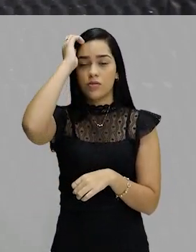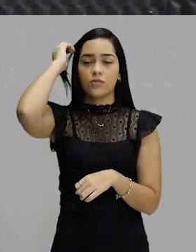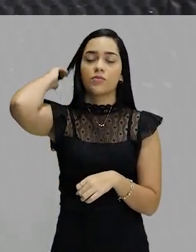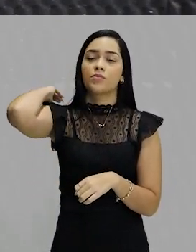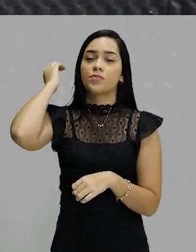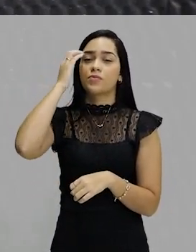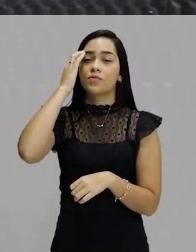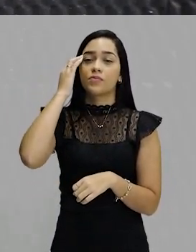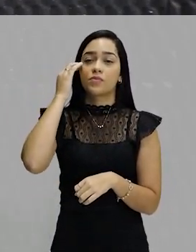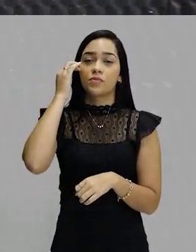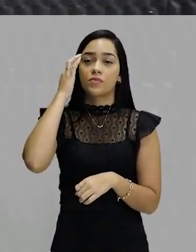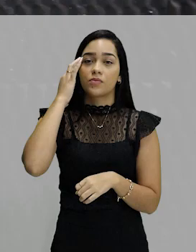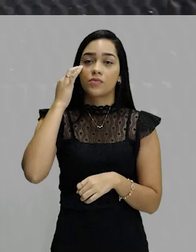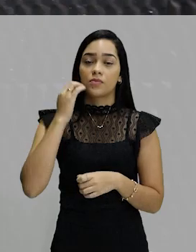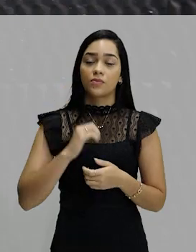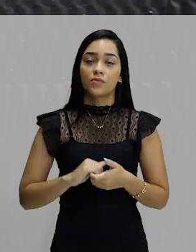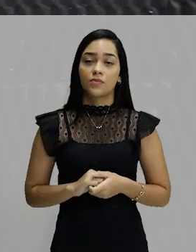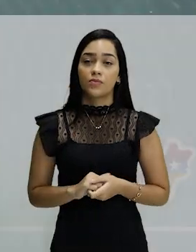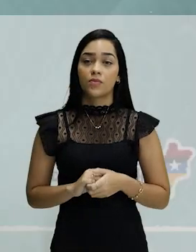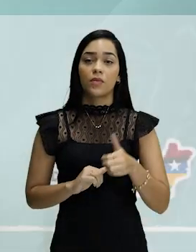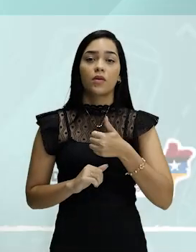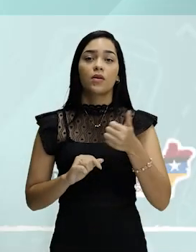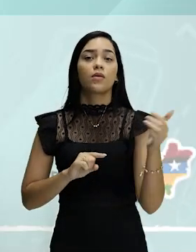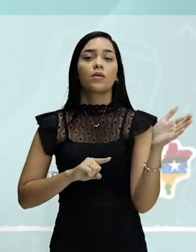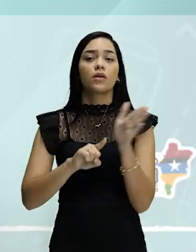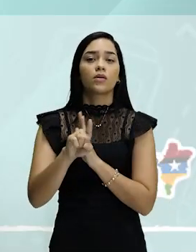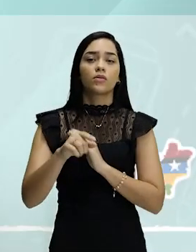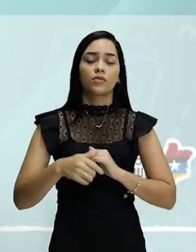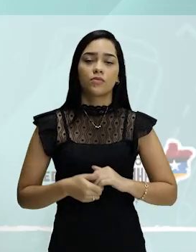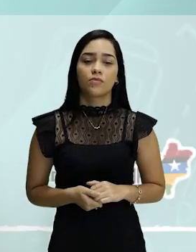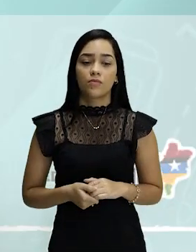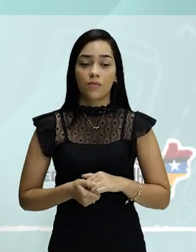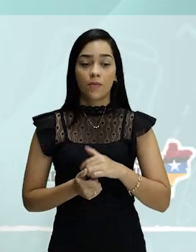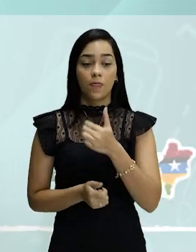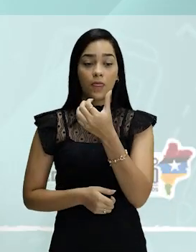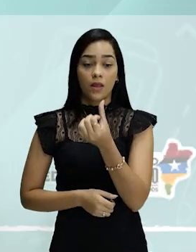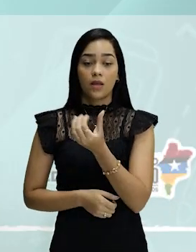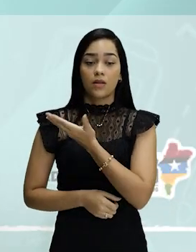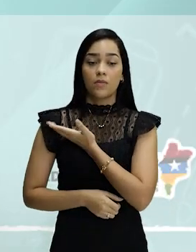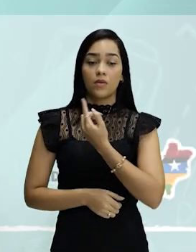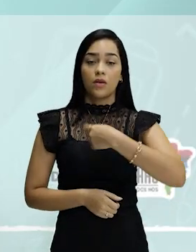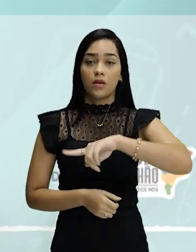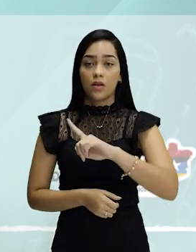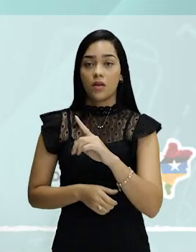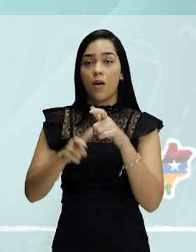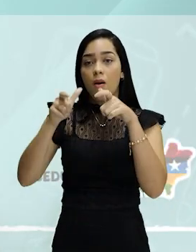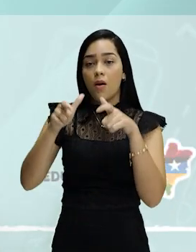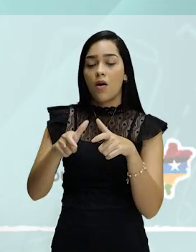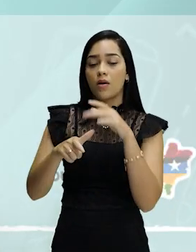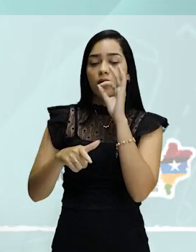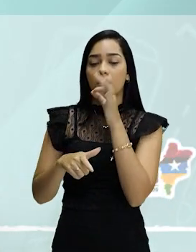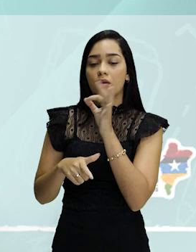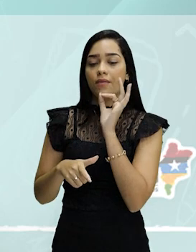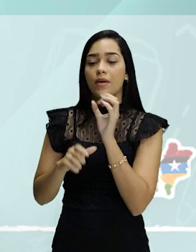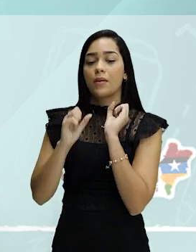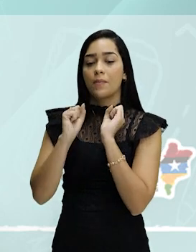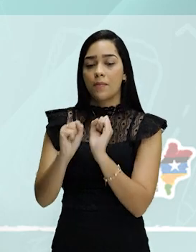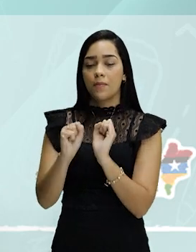agora. Ok? Bom lá, primeira questão. 6 amigos irão a um cybercafé